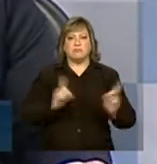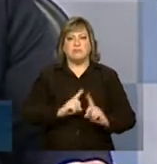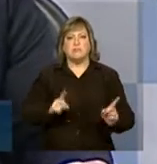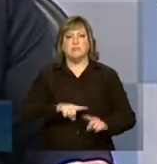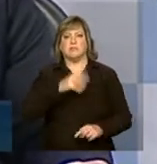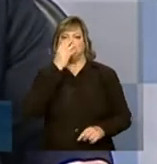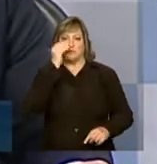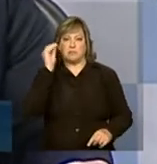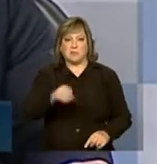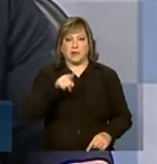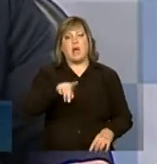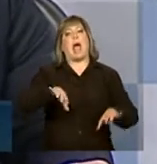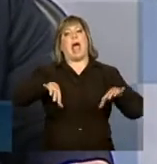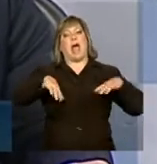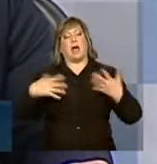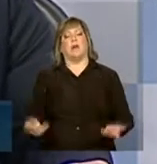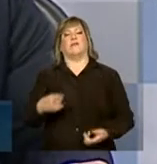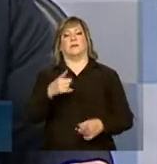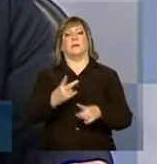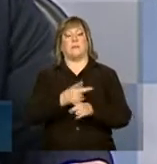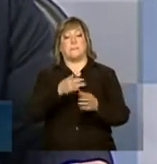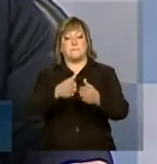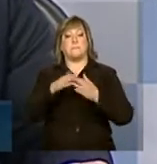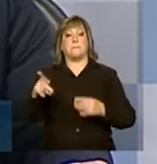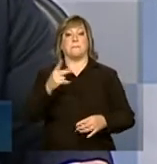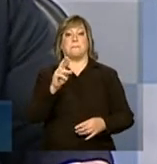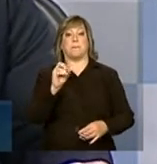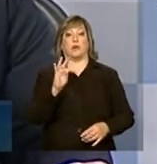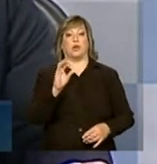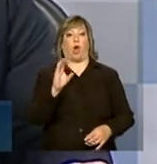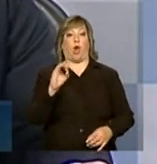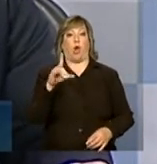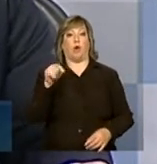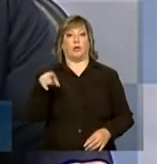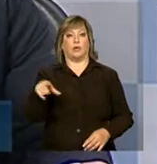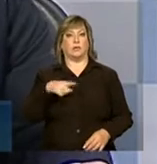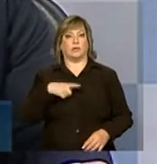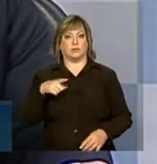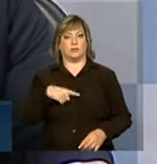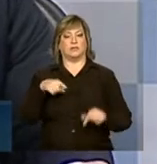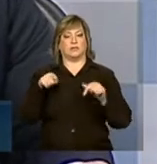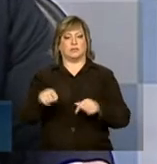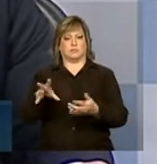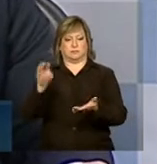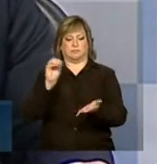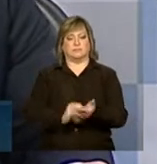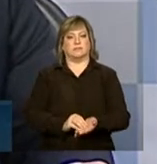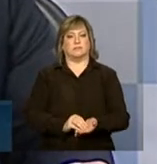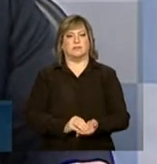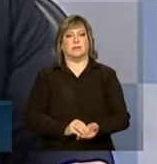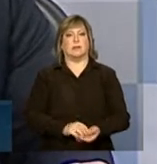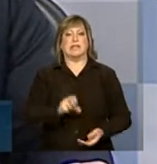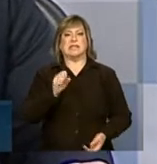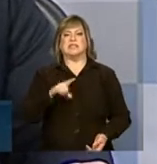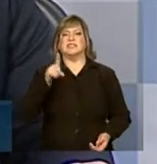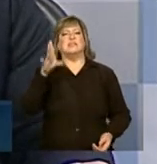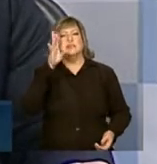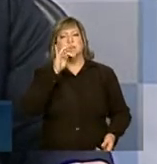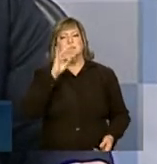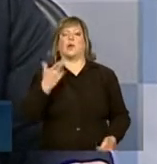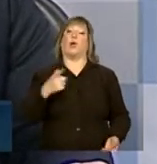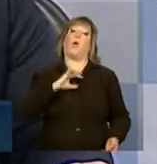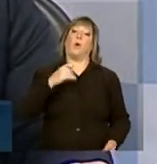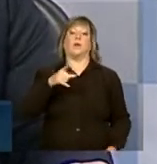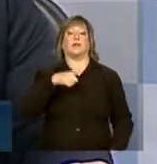se possível, exijam um protocolo, né, daquele atendimento junto à operadora. E, caso persistam dúvidas